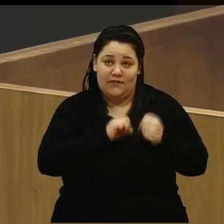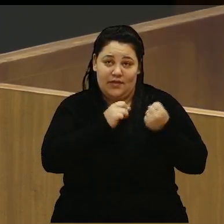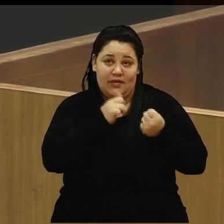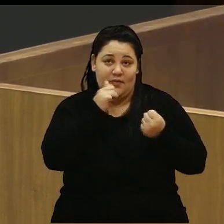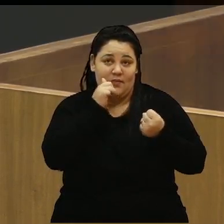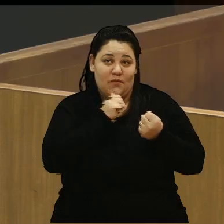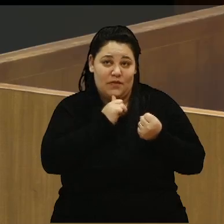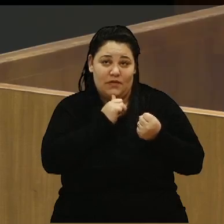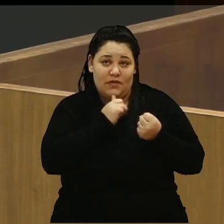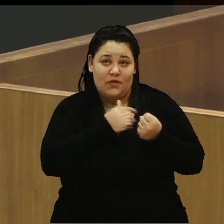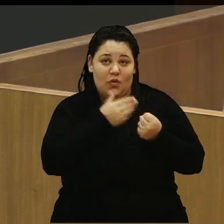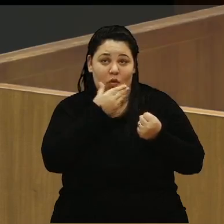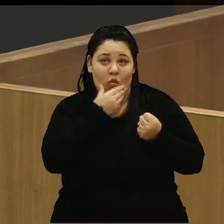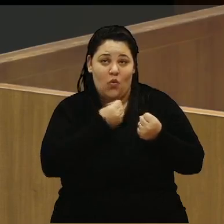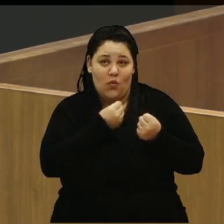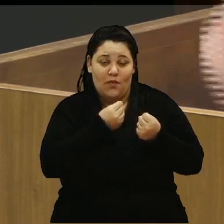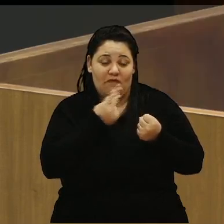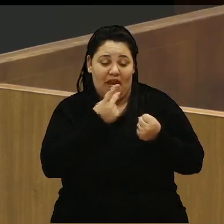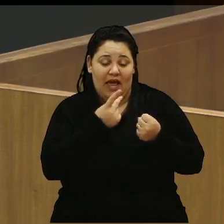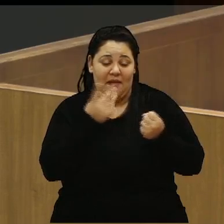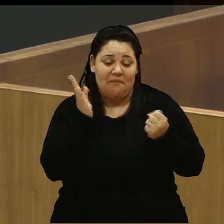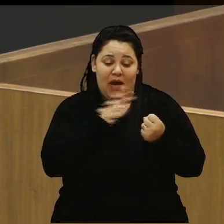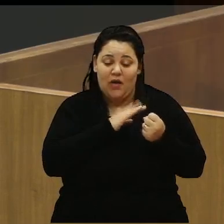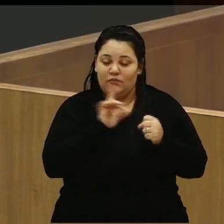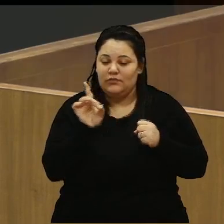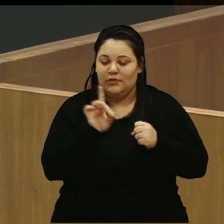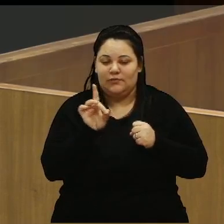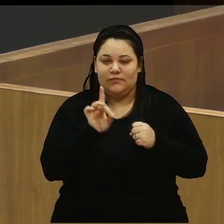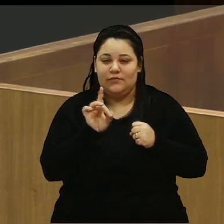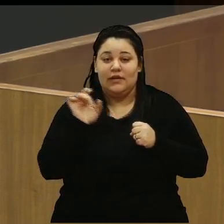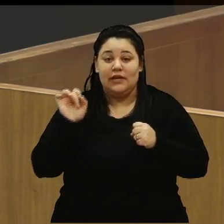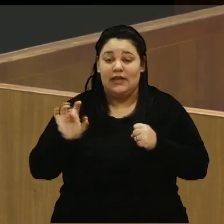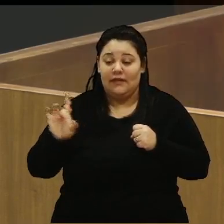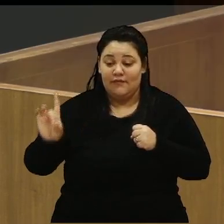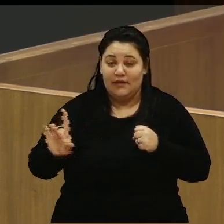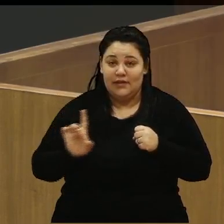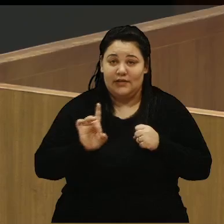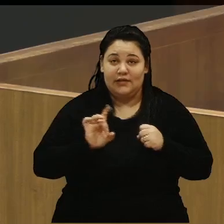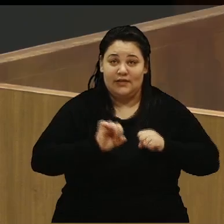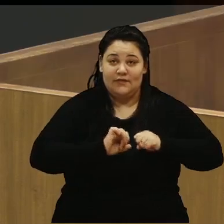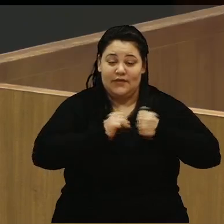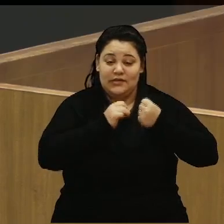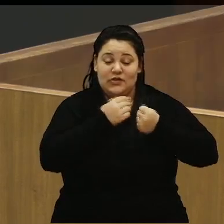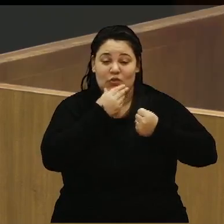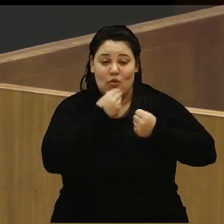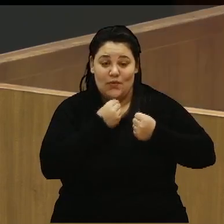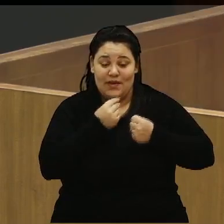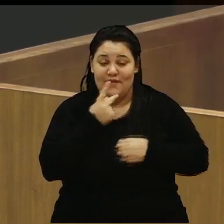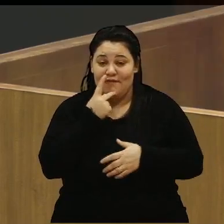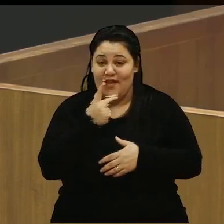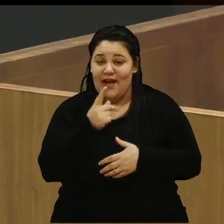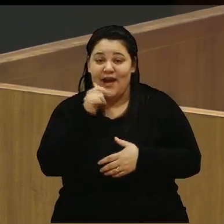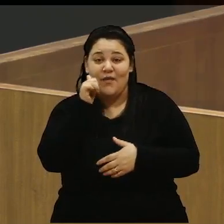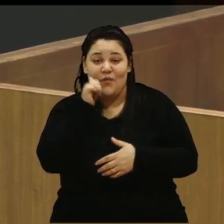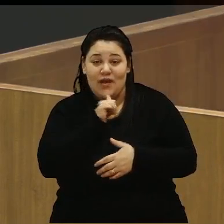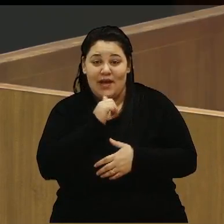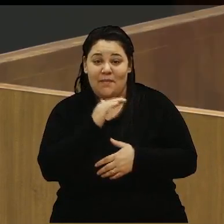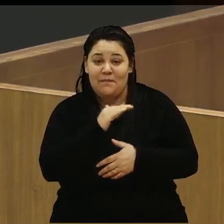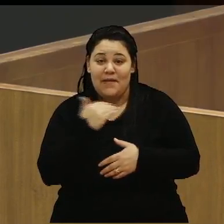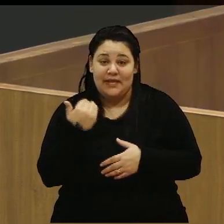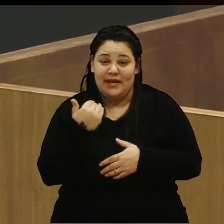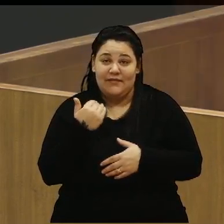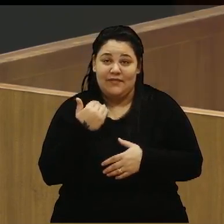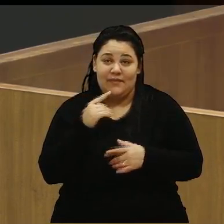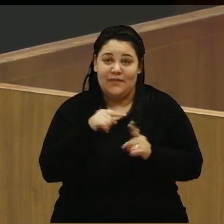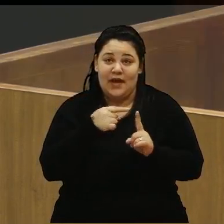os homens eram um problema do mundo? Não. Quem veio fazer uma fala em defesa dos homens e dizer que as mulheres matavam mais os homens do que